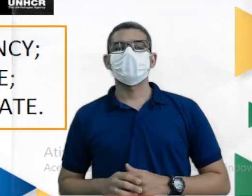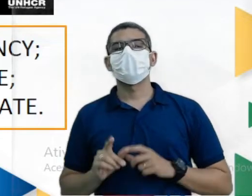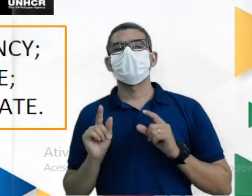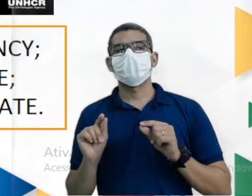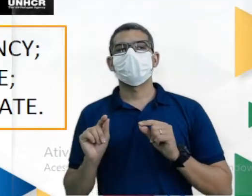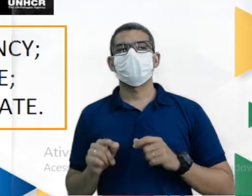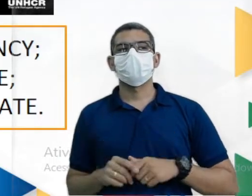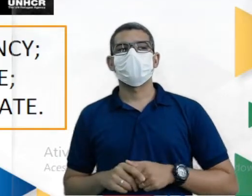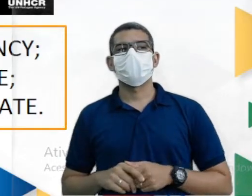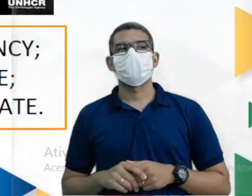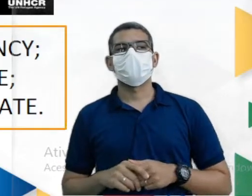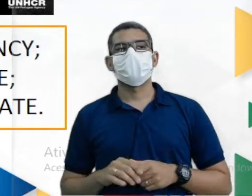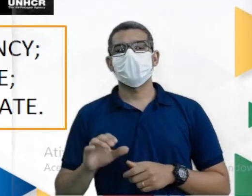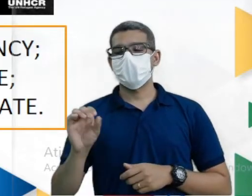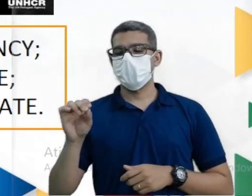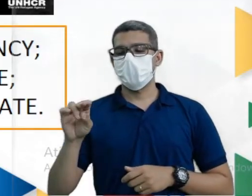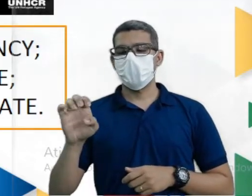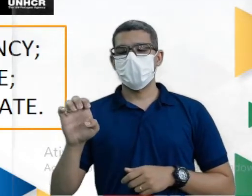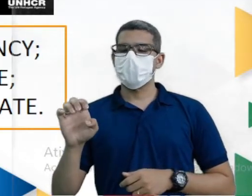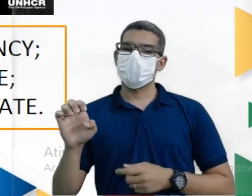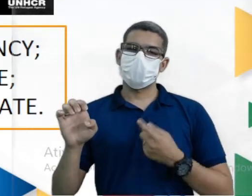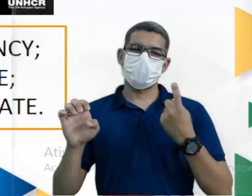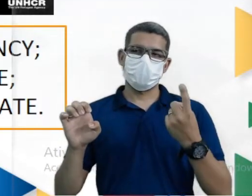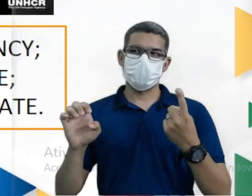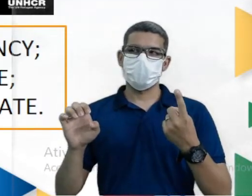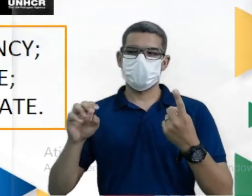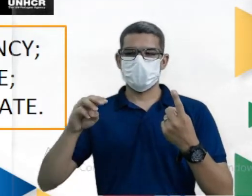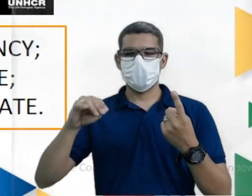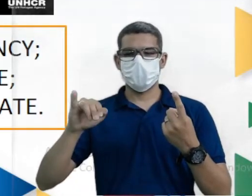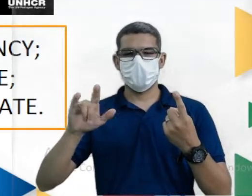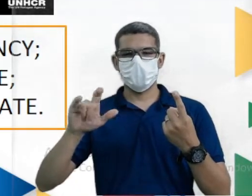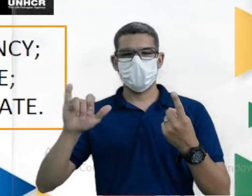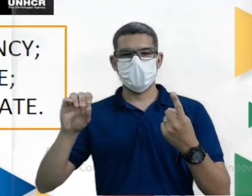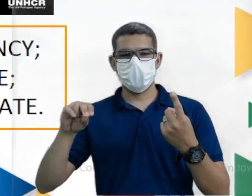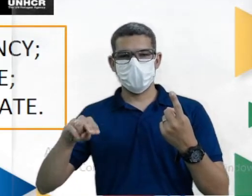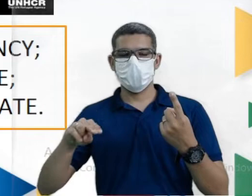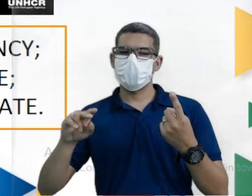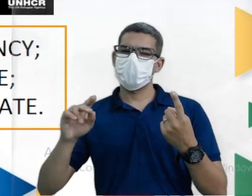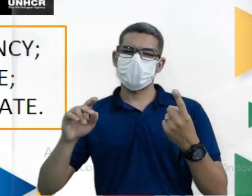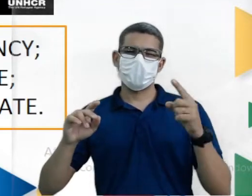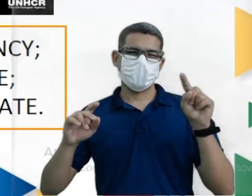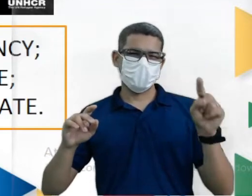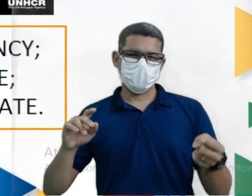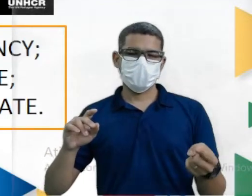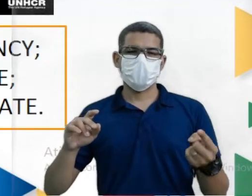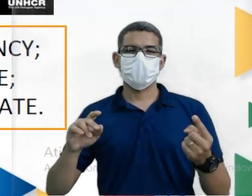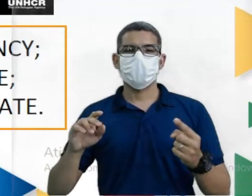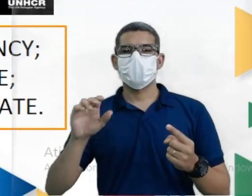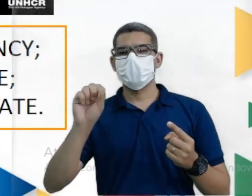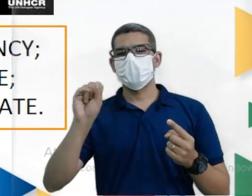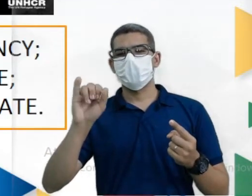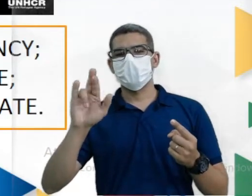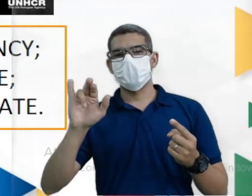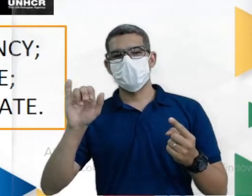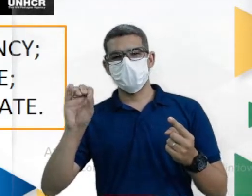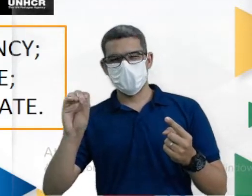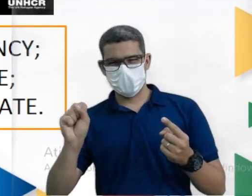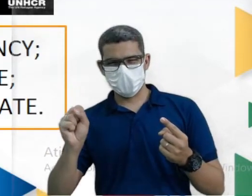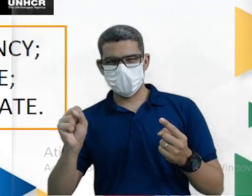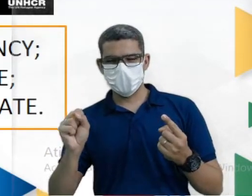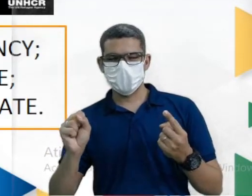tem one, né? Million, milhões, 1 milhão. Syrian, povo